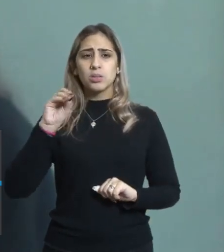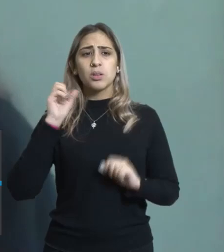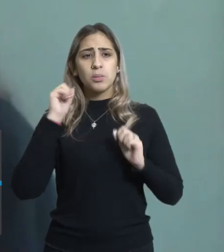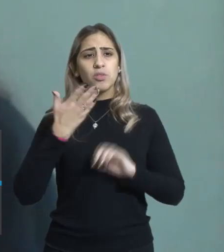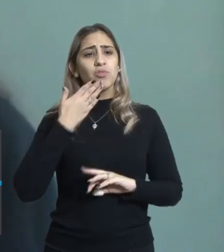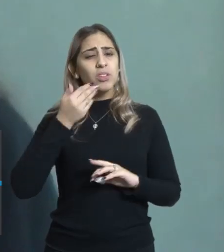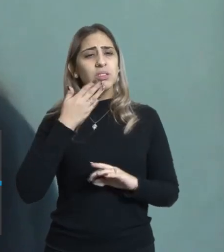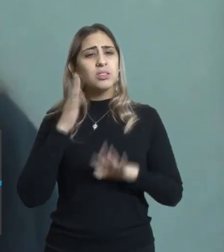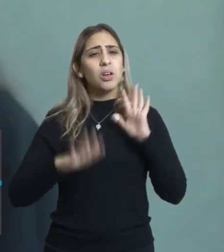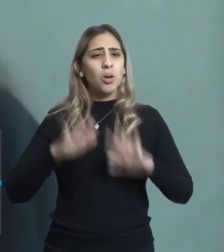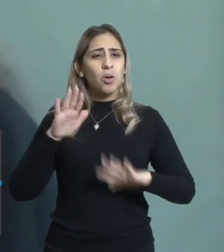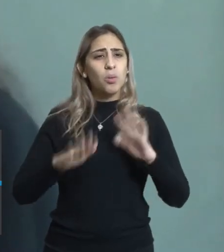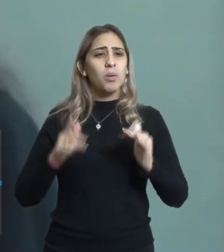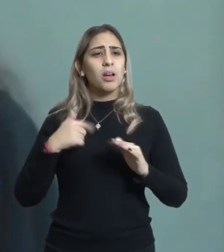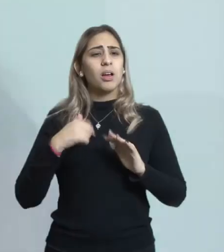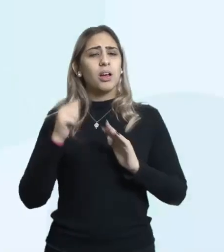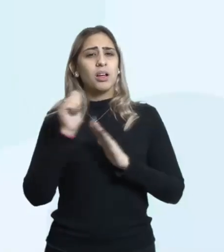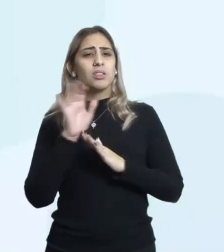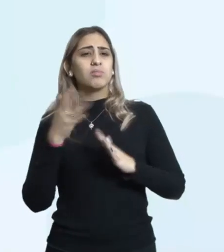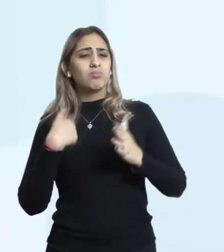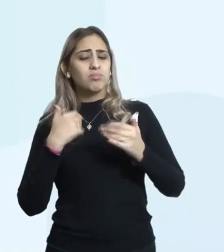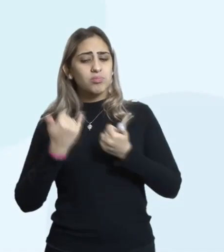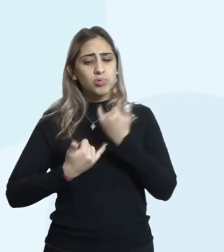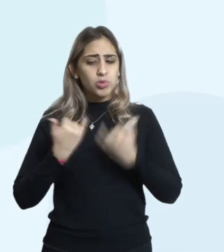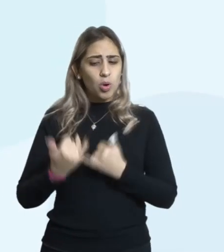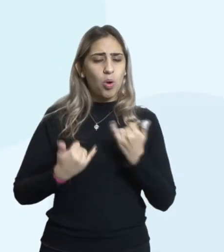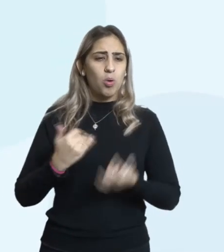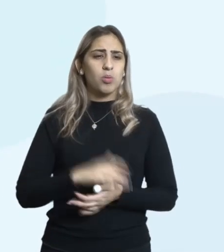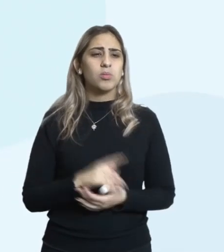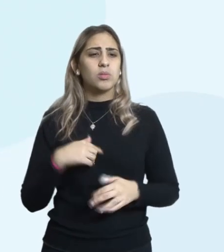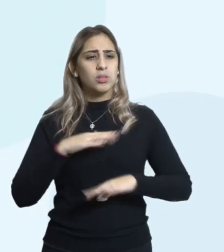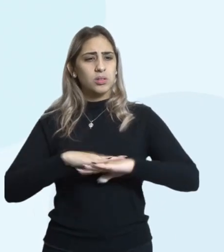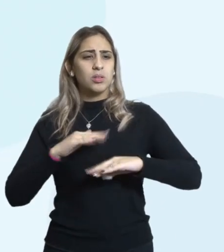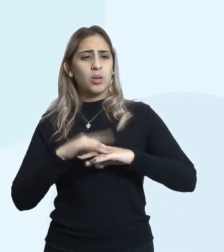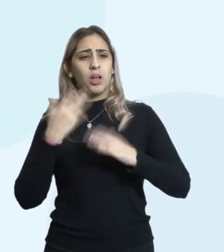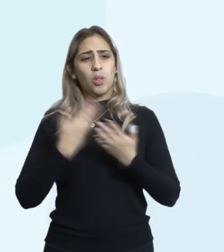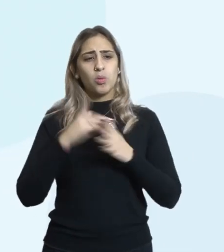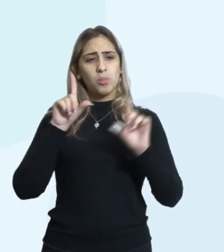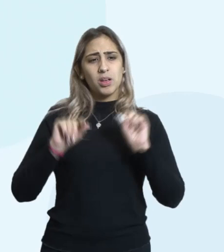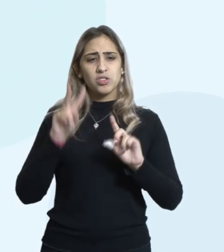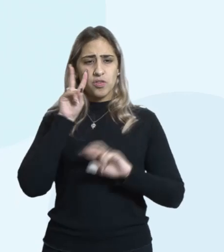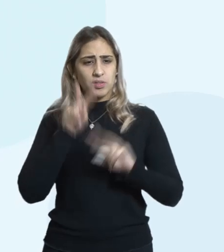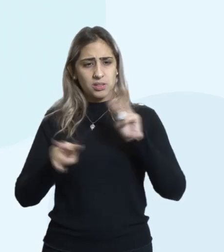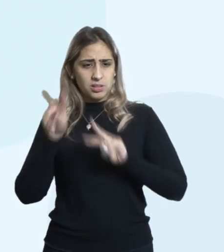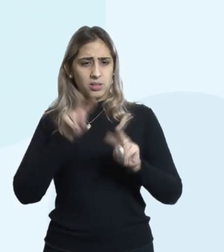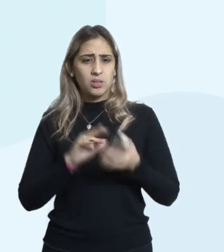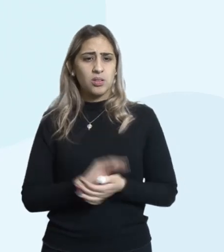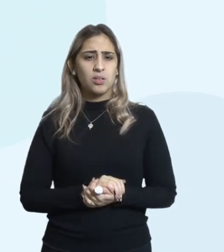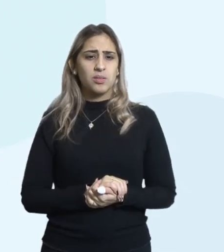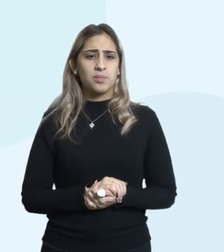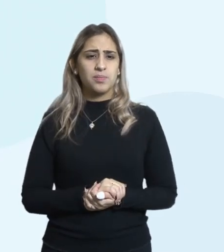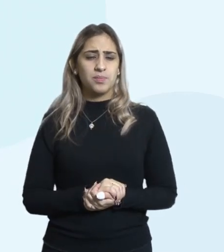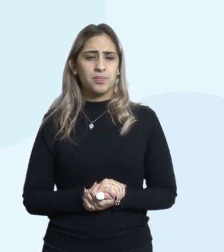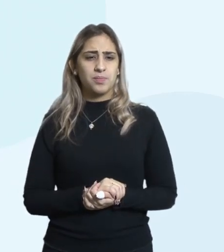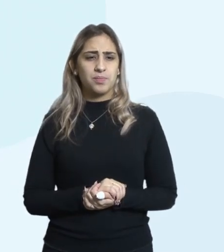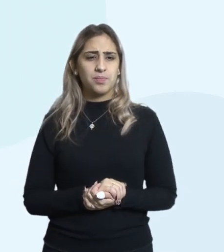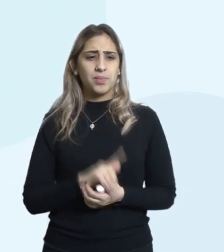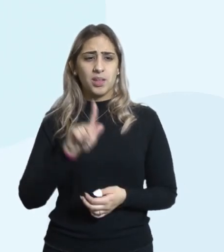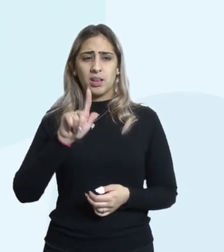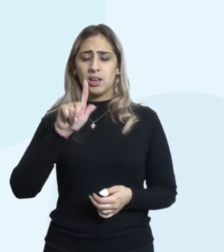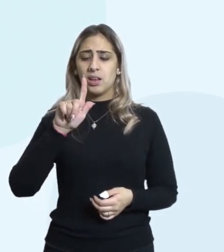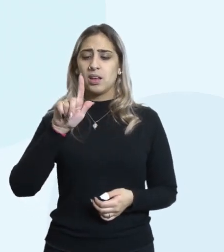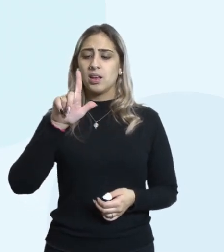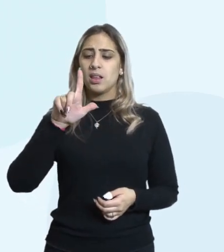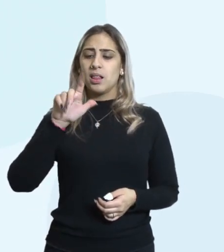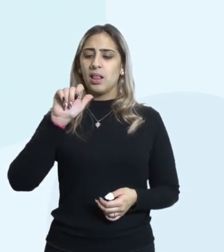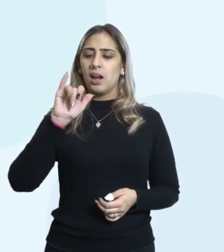algumas atividades. Uma questão muito delicada com os alunos com baixa visão, principalmente os que têm glaucoma, saber se esse aluno